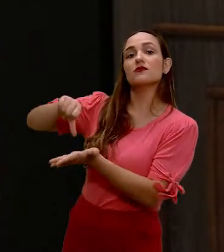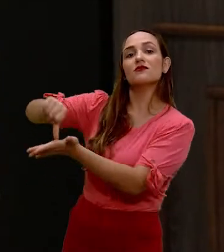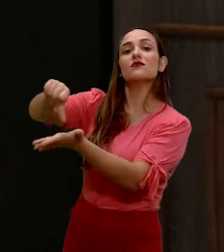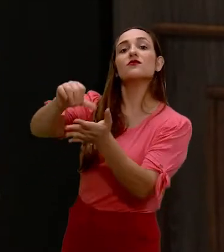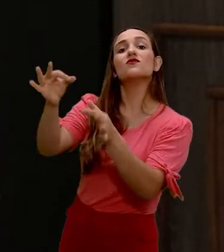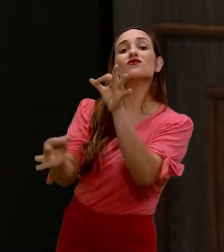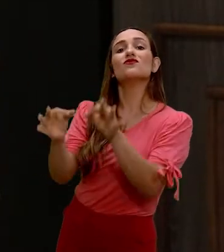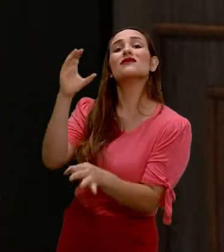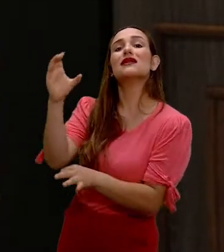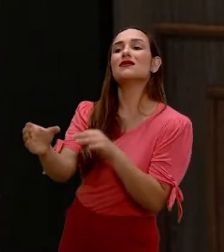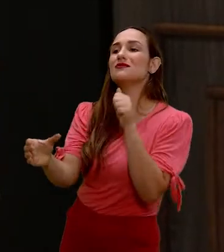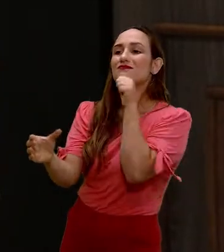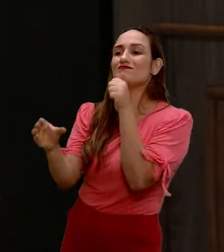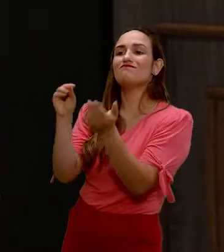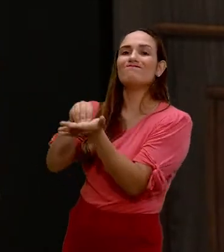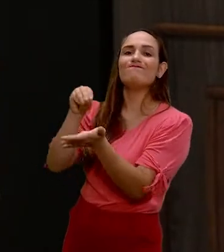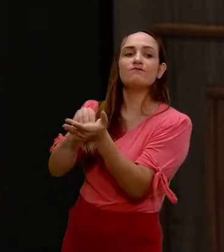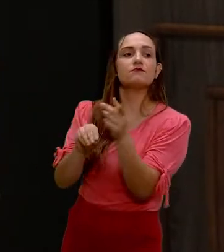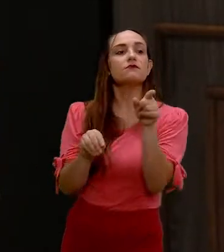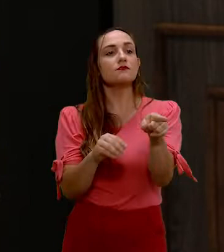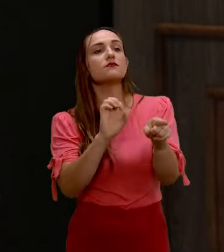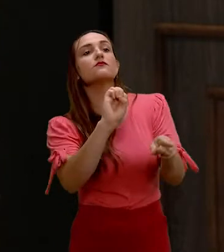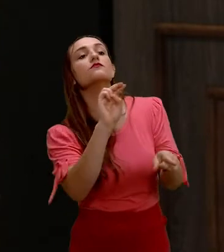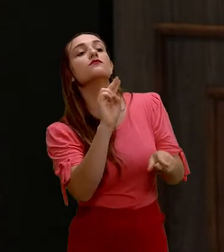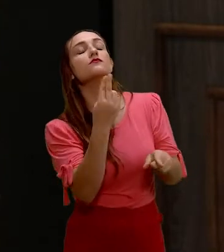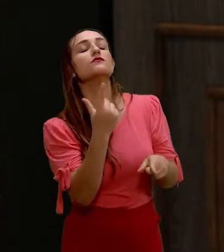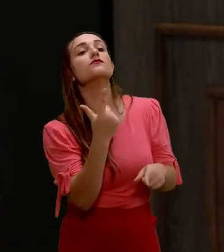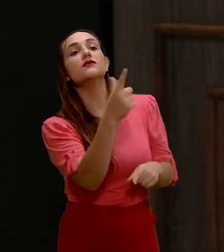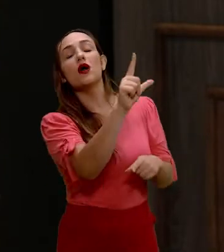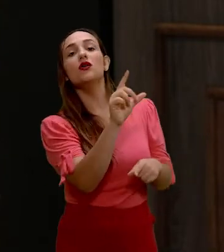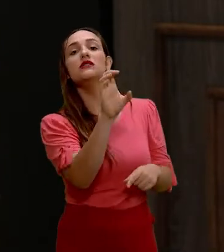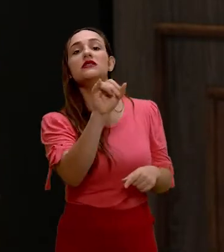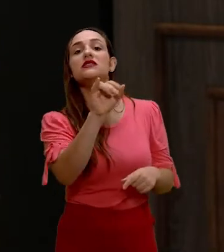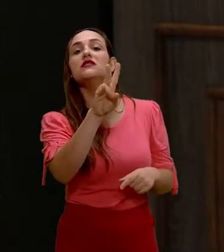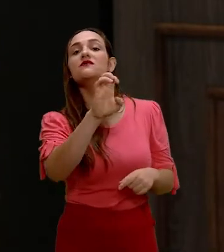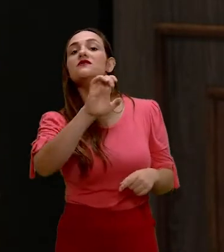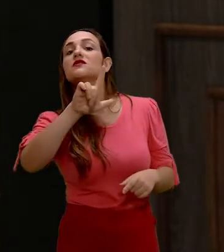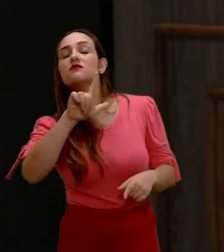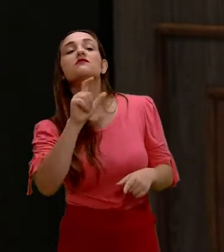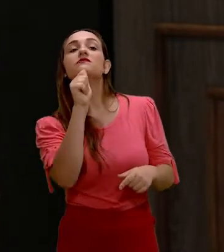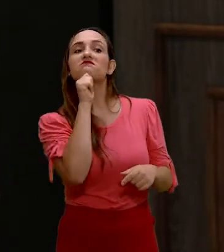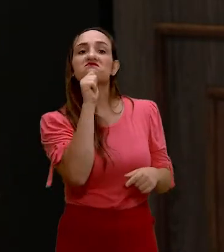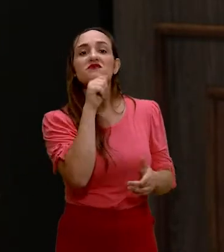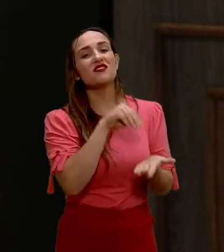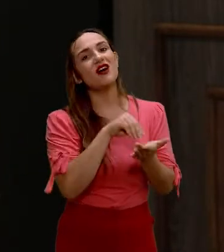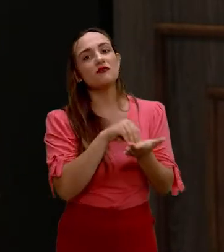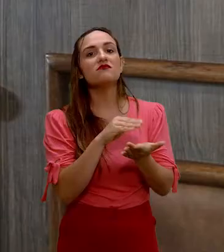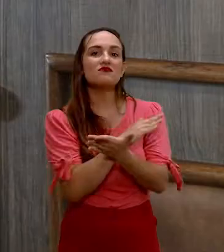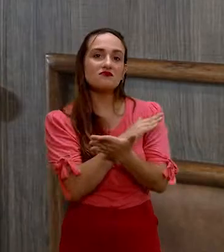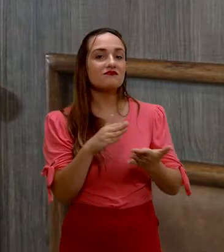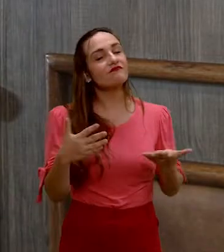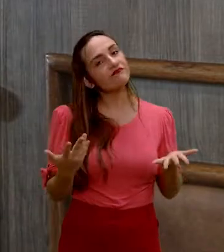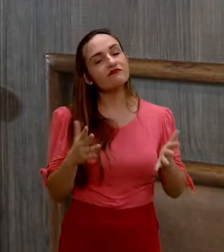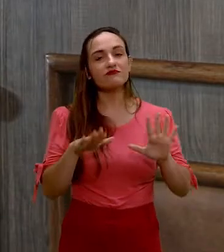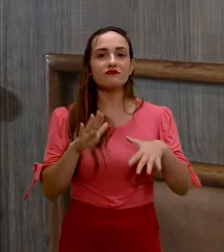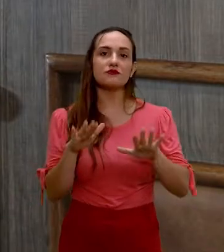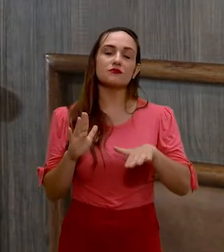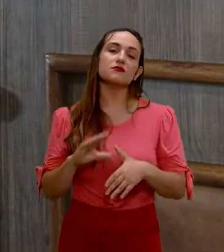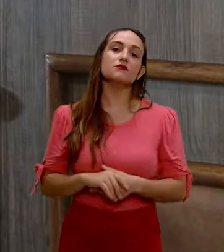algumas varas, às vezes ainda tem uma falta de ainda da CPE